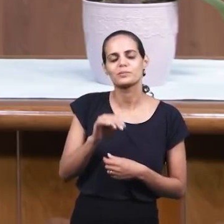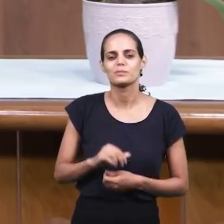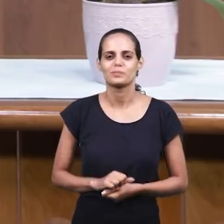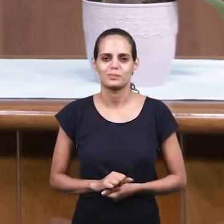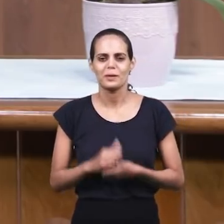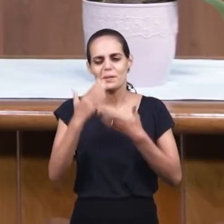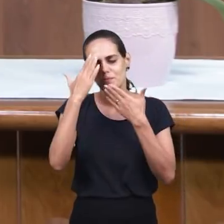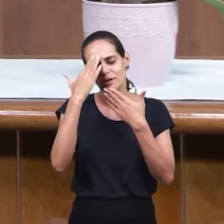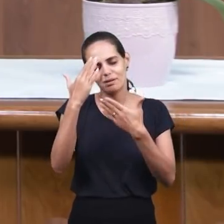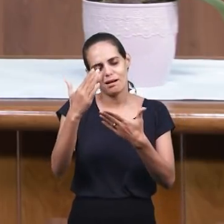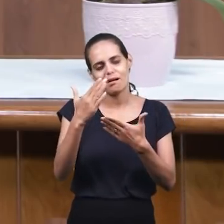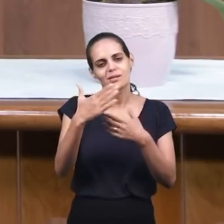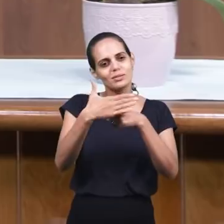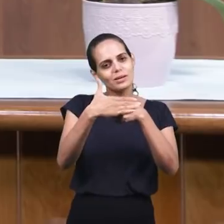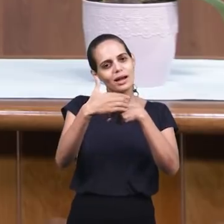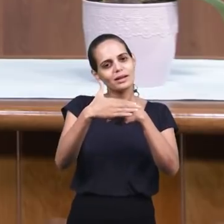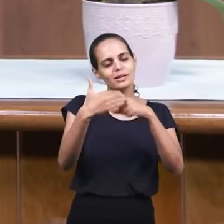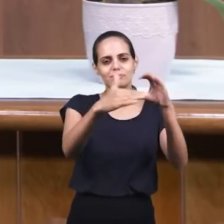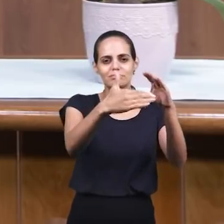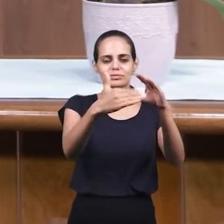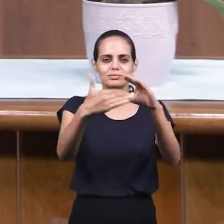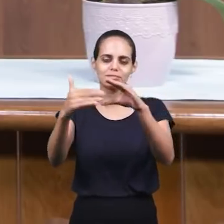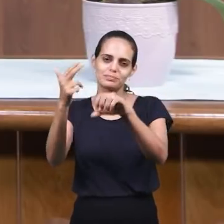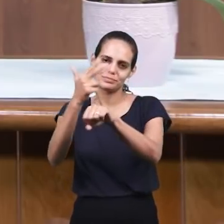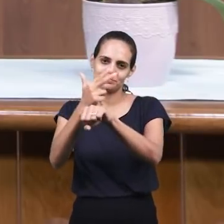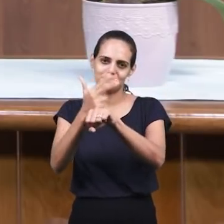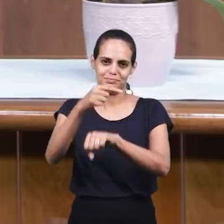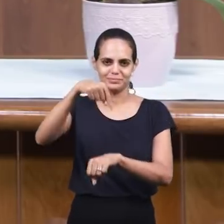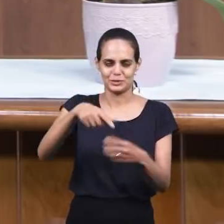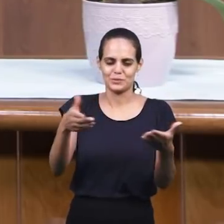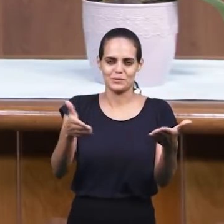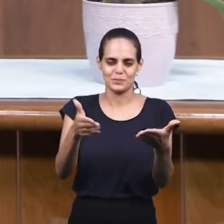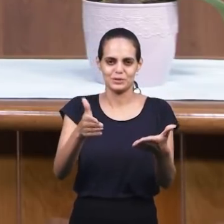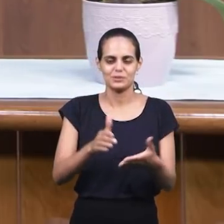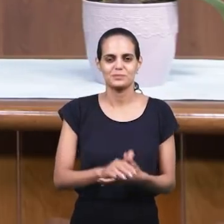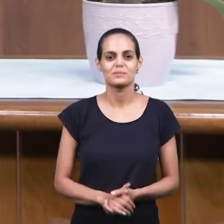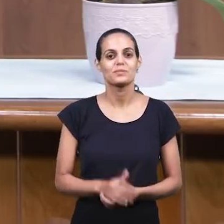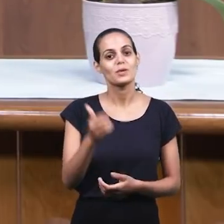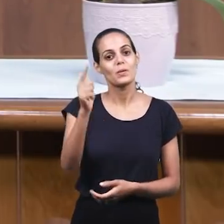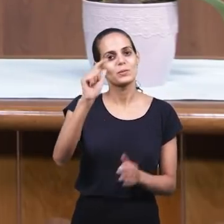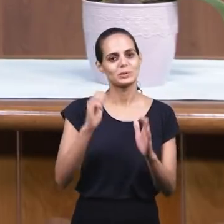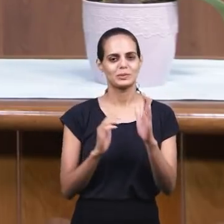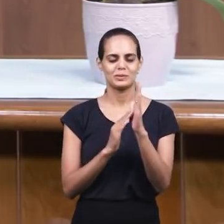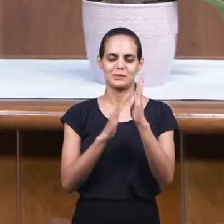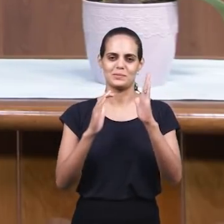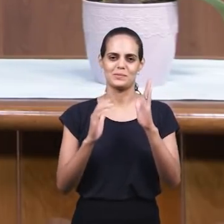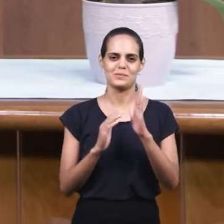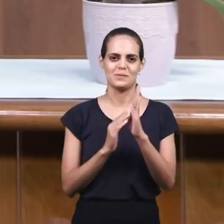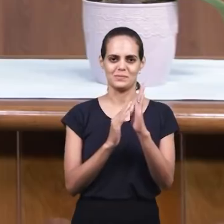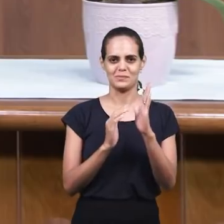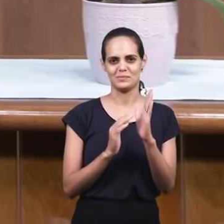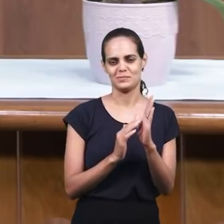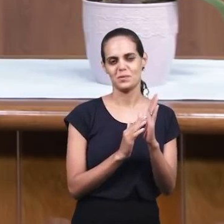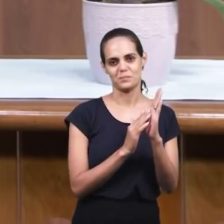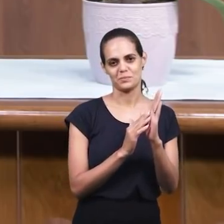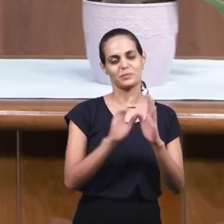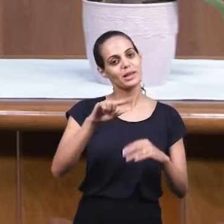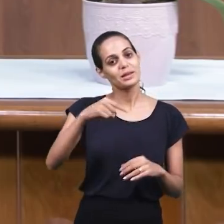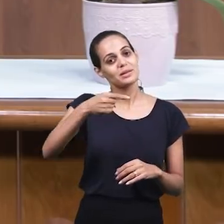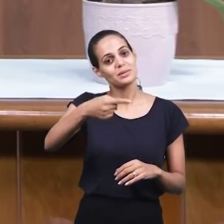em ter enviado os vídeos para essa programação. Vamos cantar mais um louvor, vamos adorar ao nosso Deus com mais um hino e